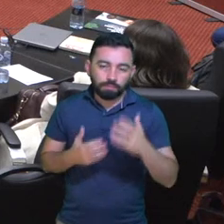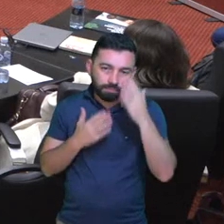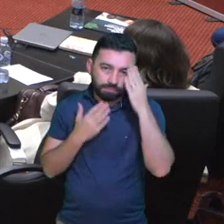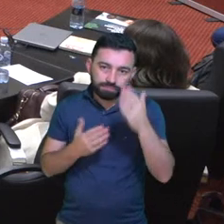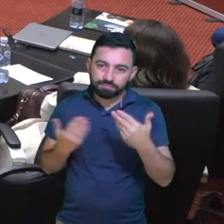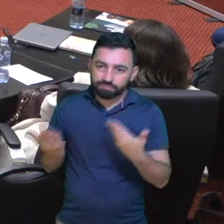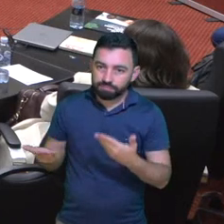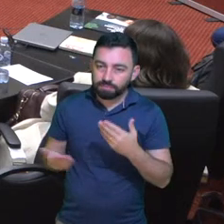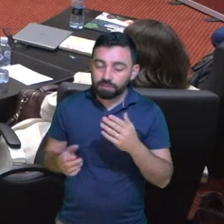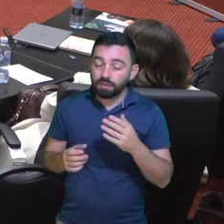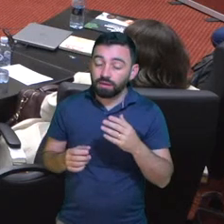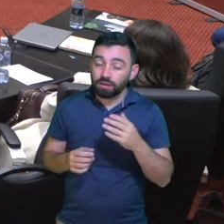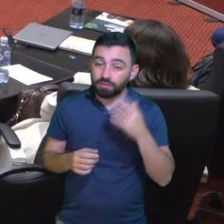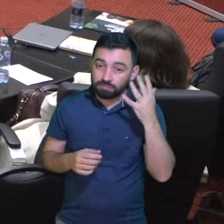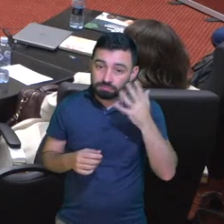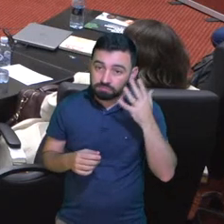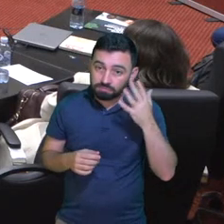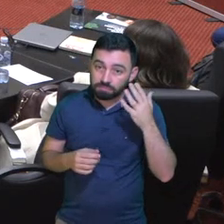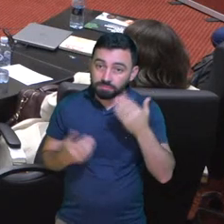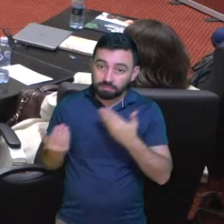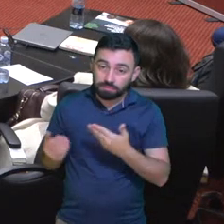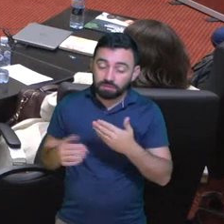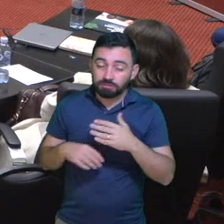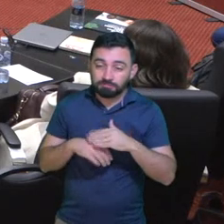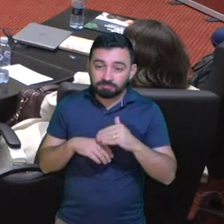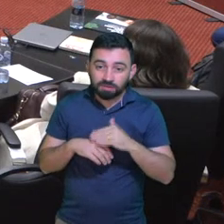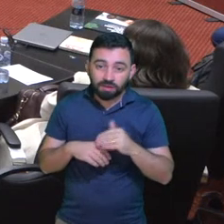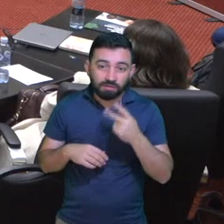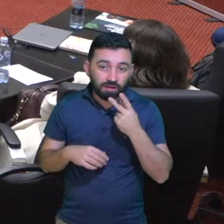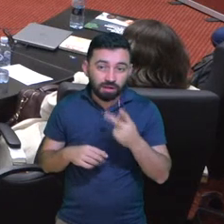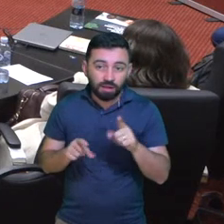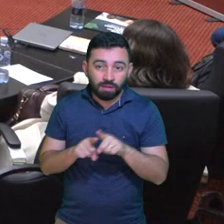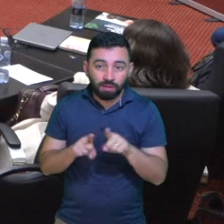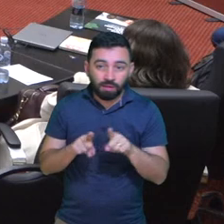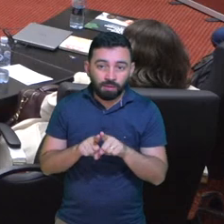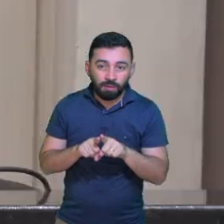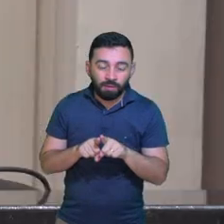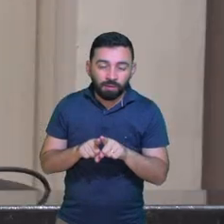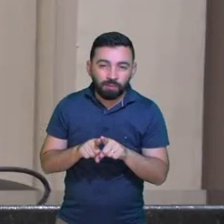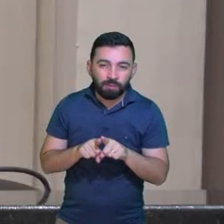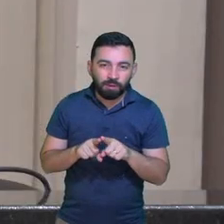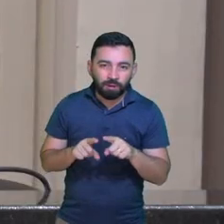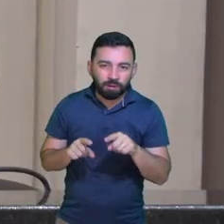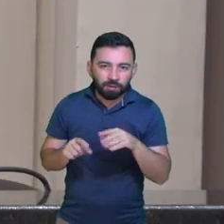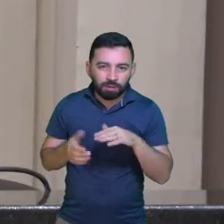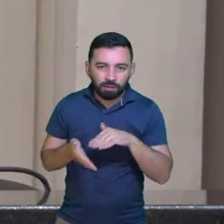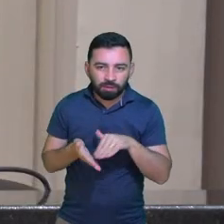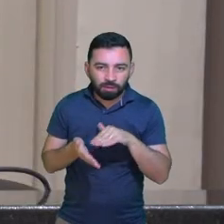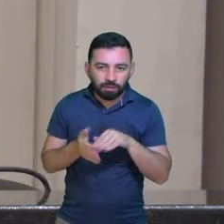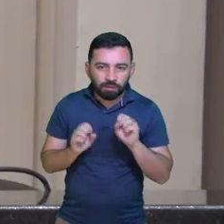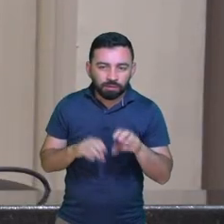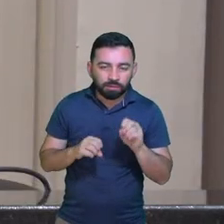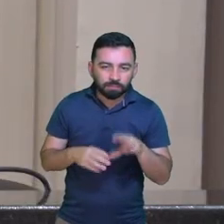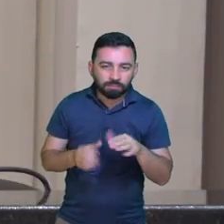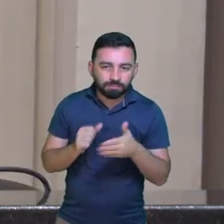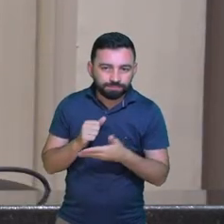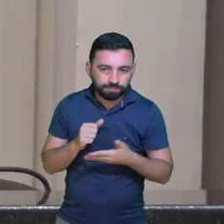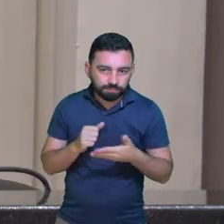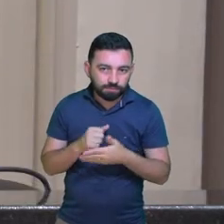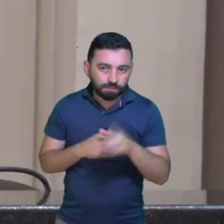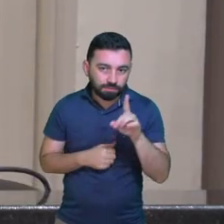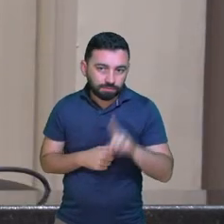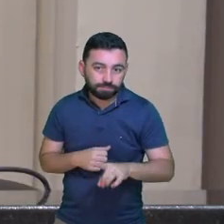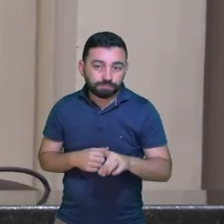as palavras tão gentis eh dizer que em termos da na Secretaria de Educação Básica por meio da Diretoria de